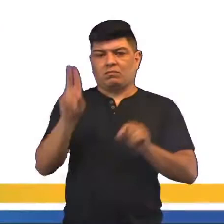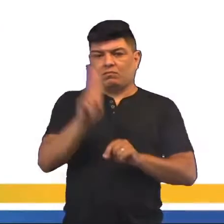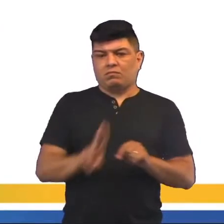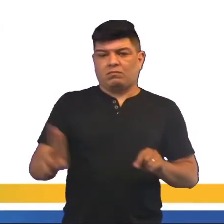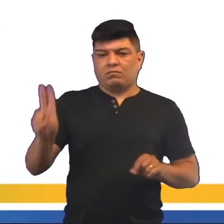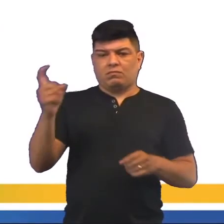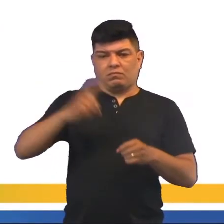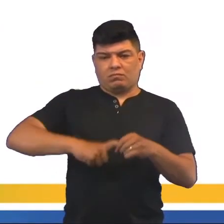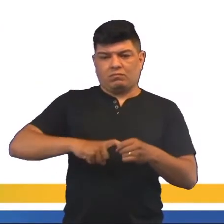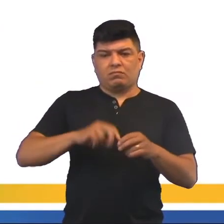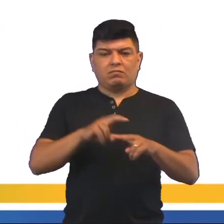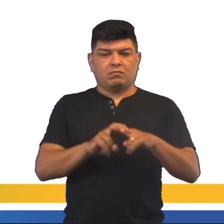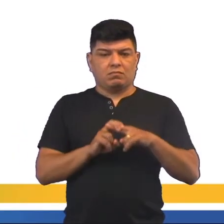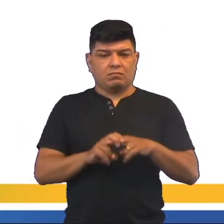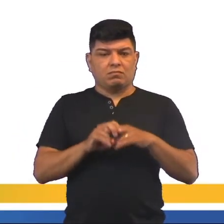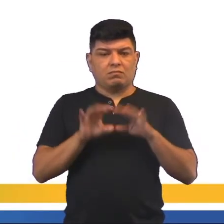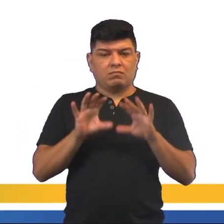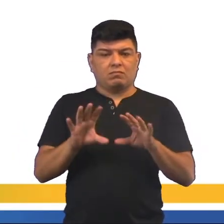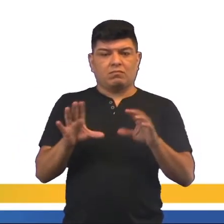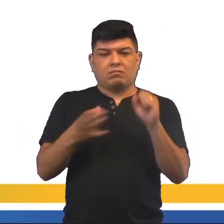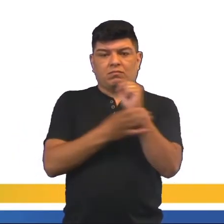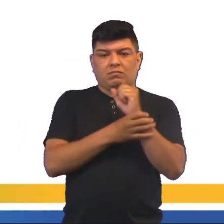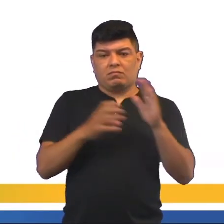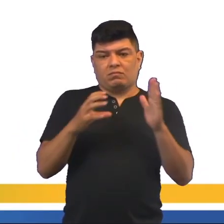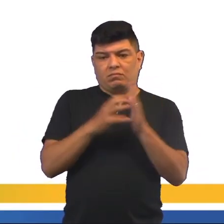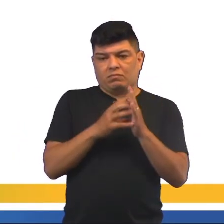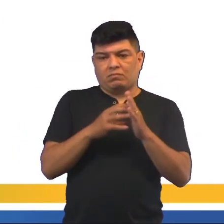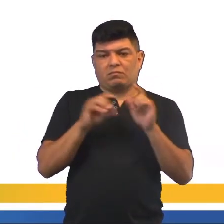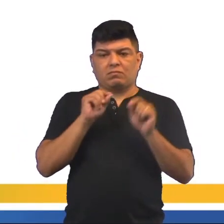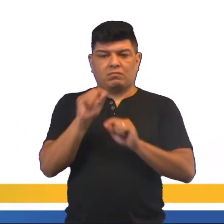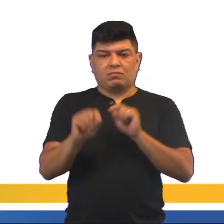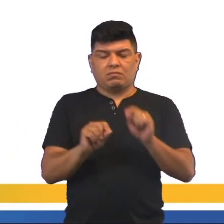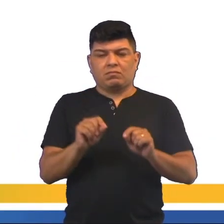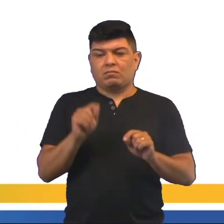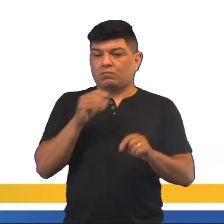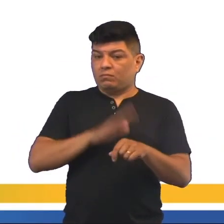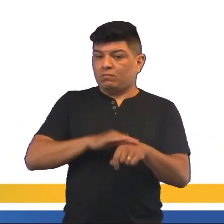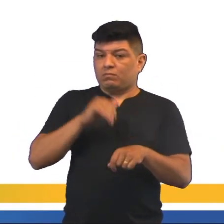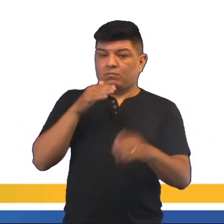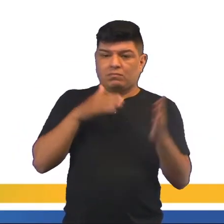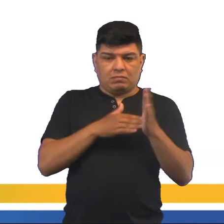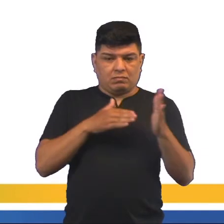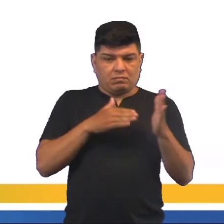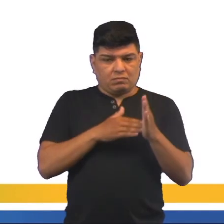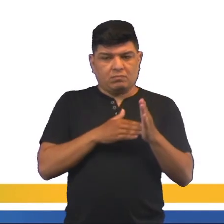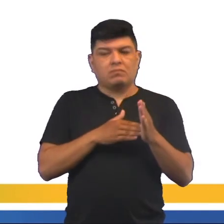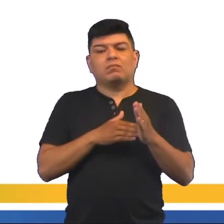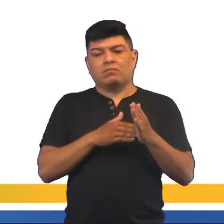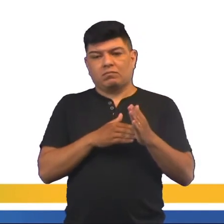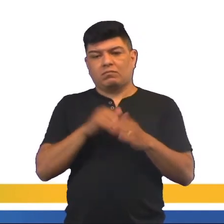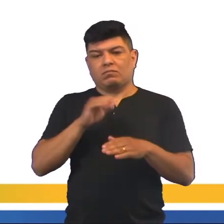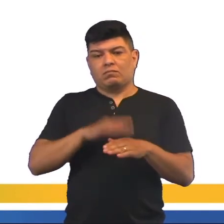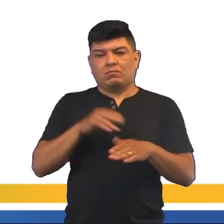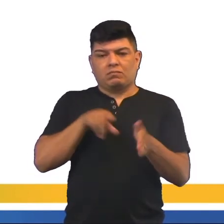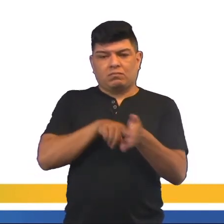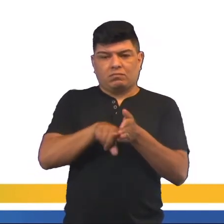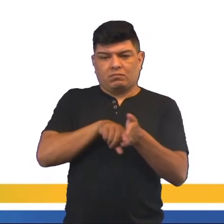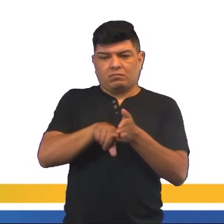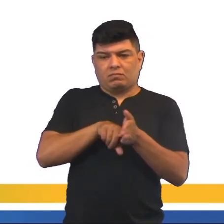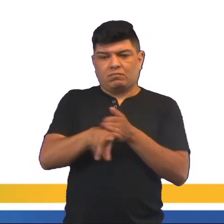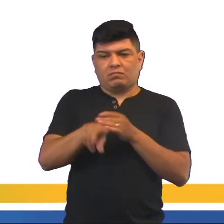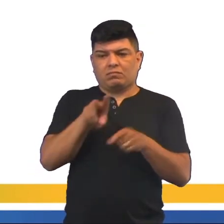uso sustentável. E aí as de proteção integral, elas são bem mais restritas, são mais para cunhos de